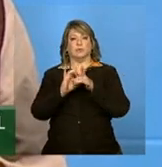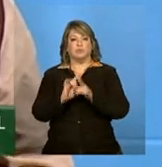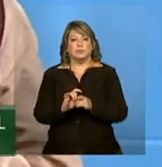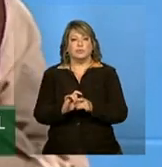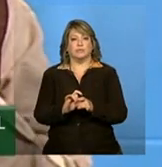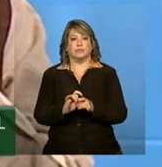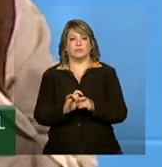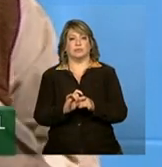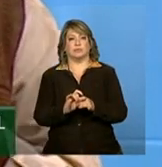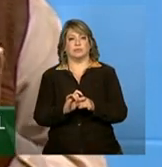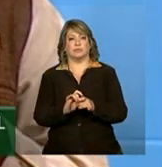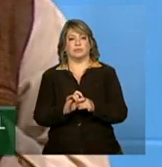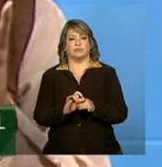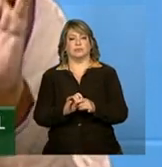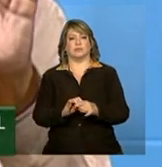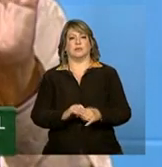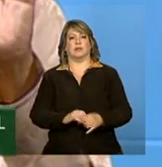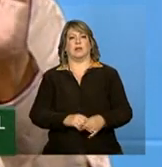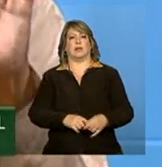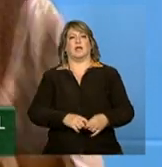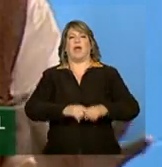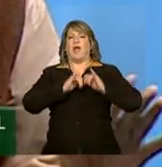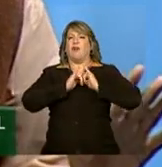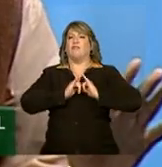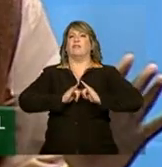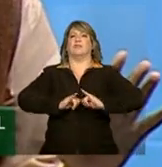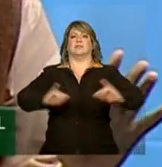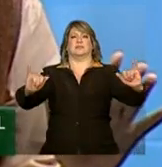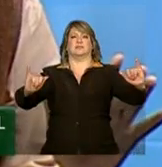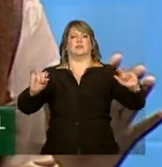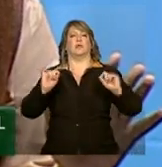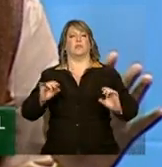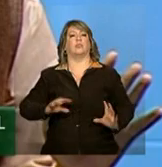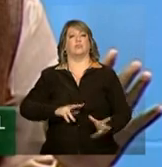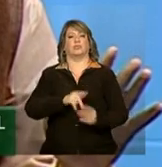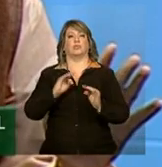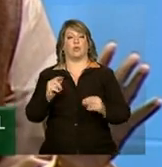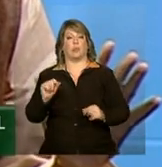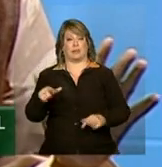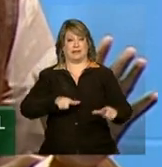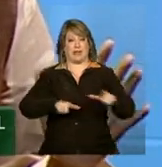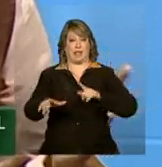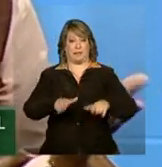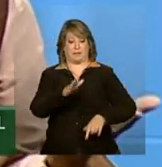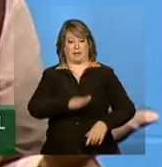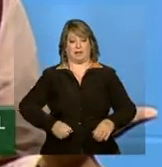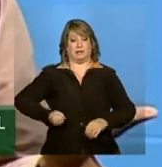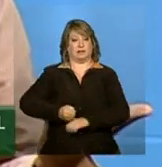conjuntamente enviar uma mensagem ao mundo inteiro de que o trabalho infantil é